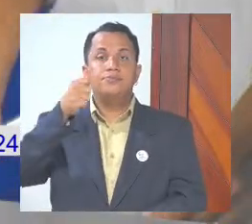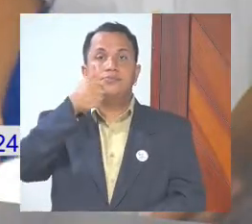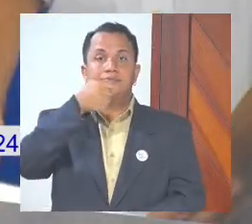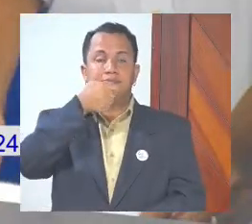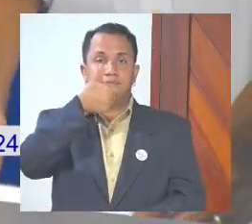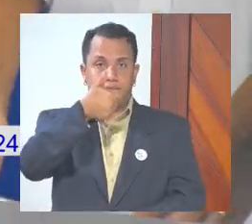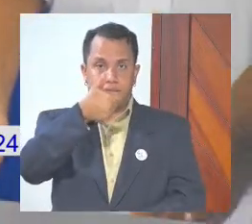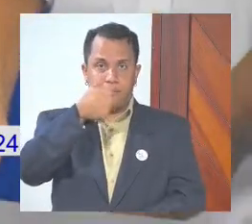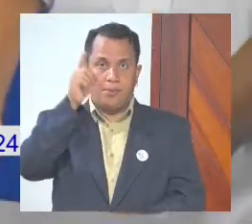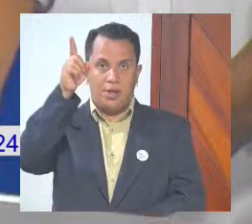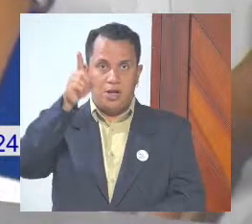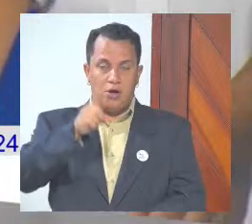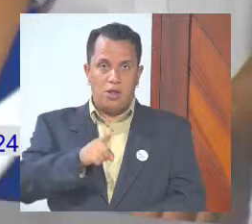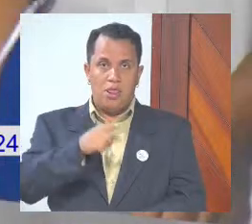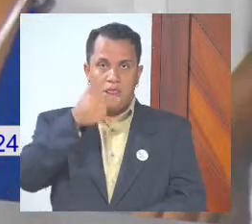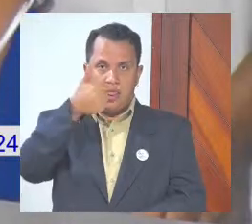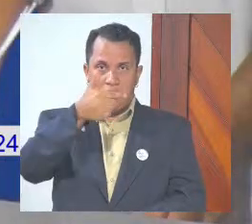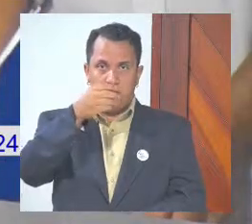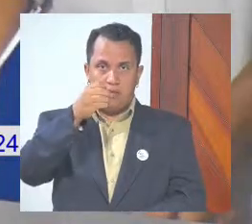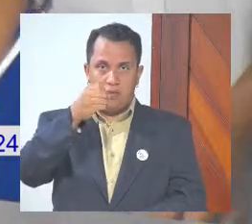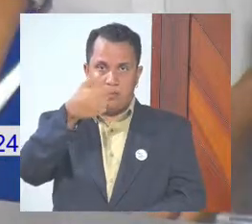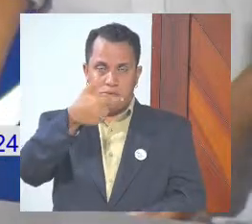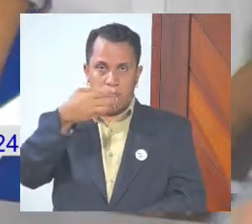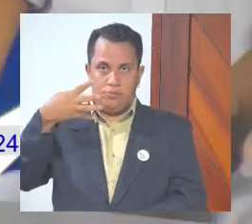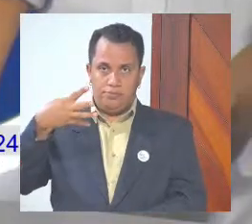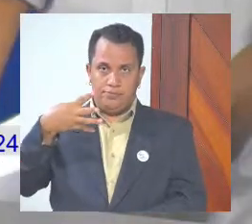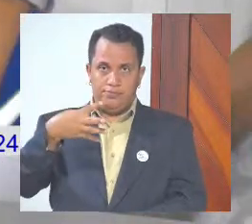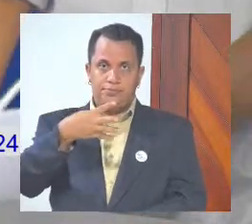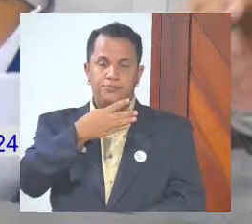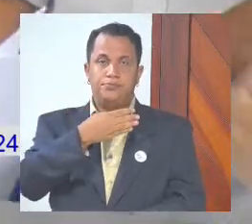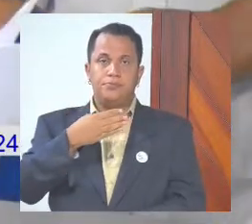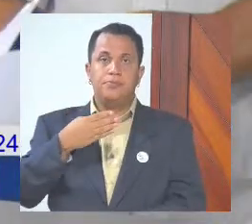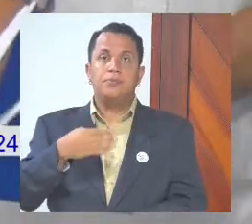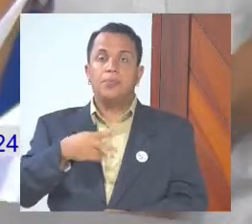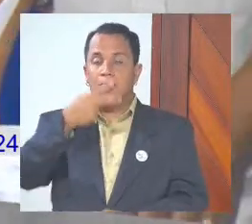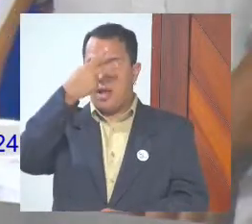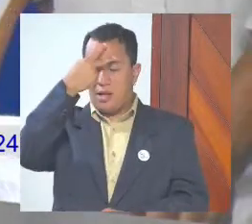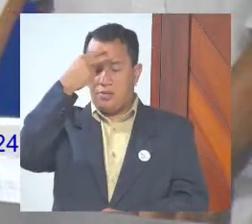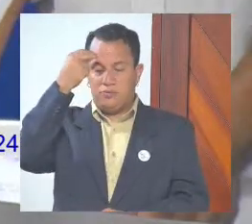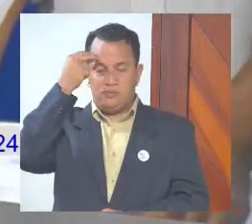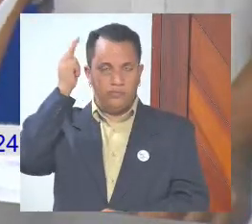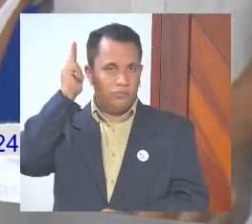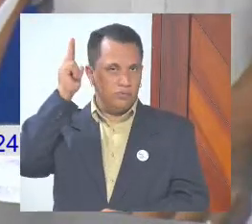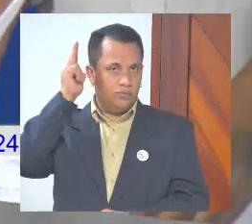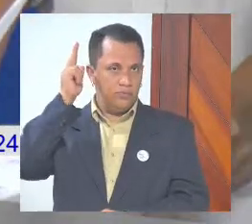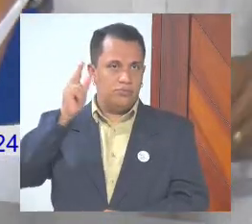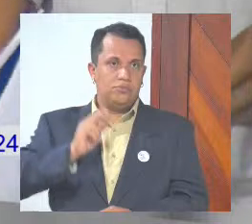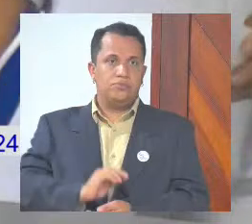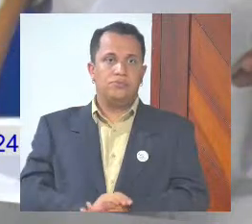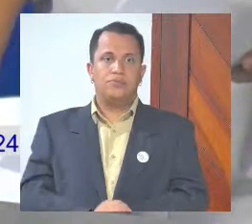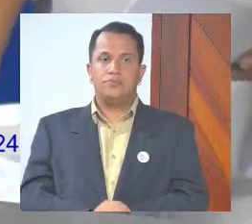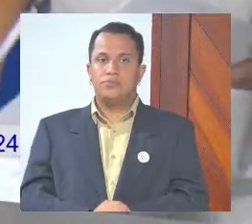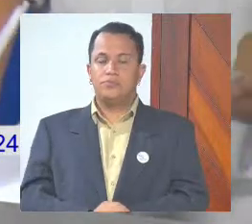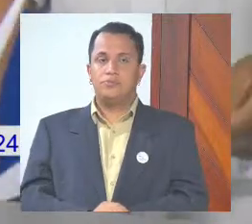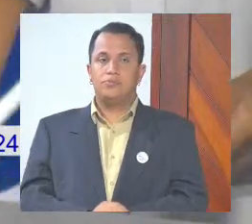de 2024, Prefeito Municipal João Luciano Silva